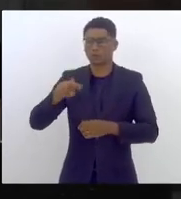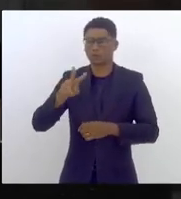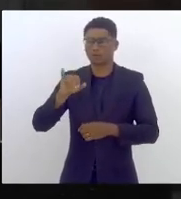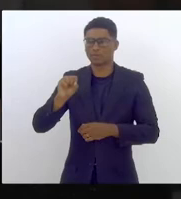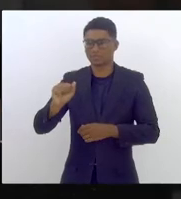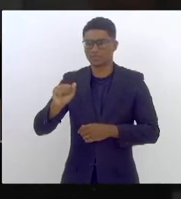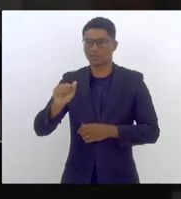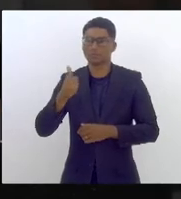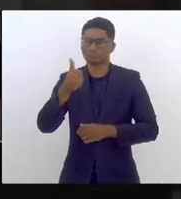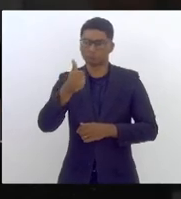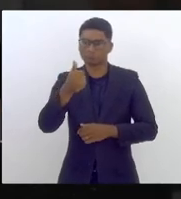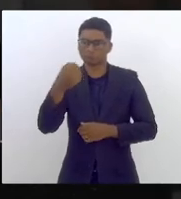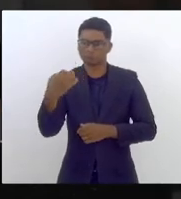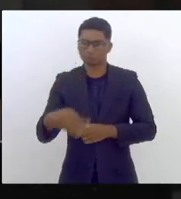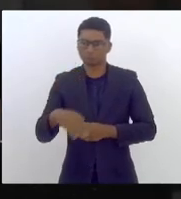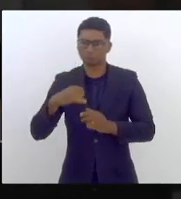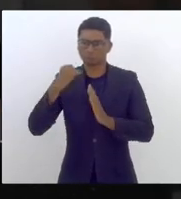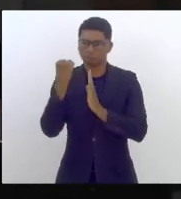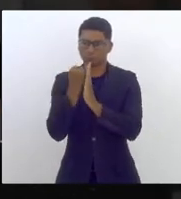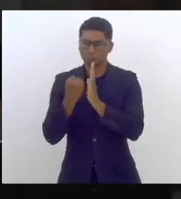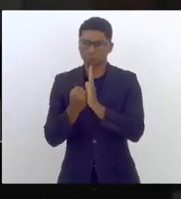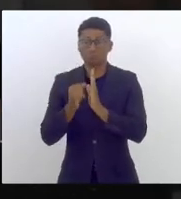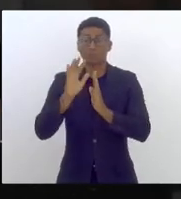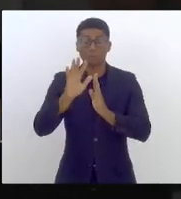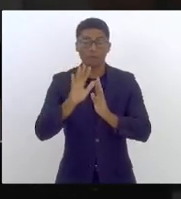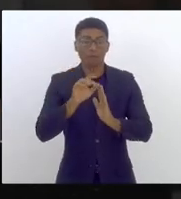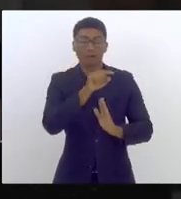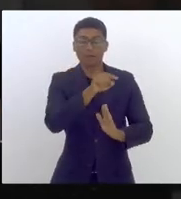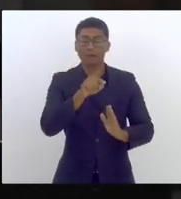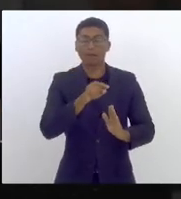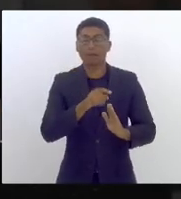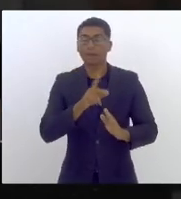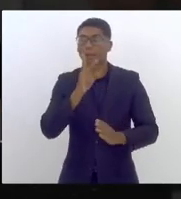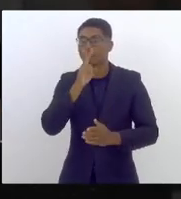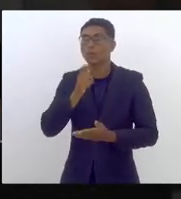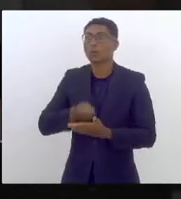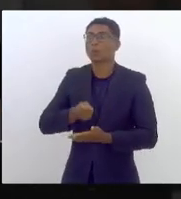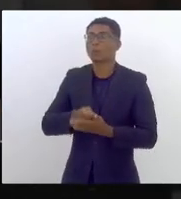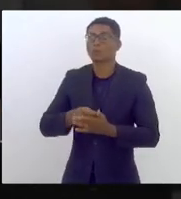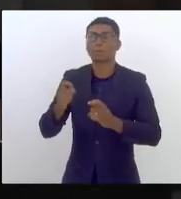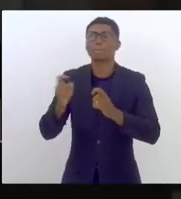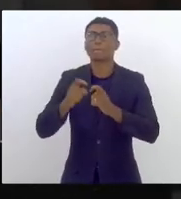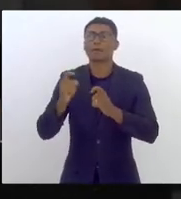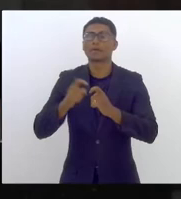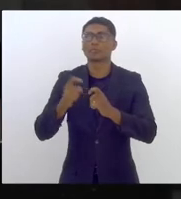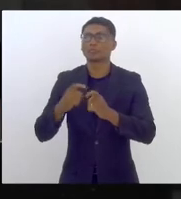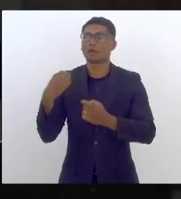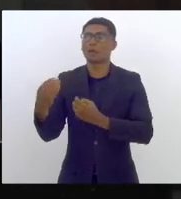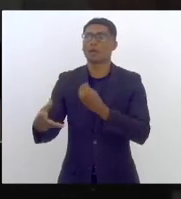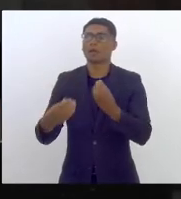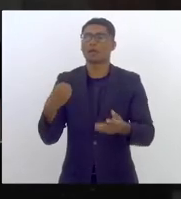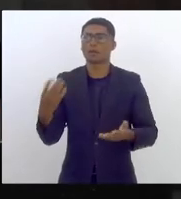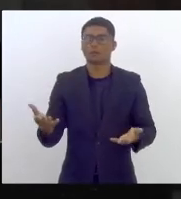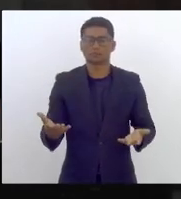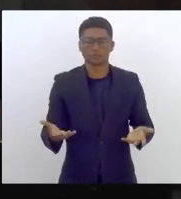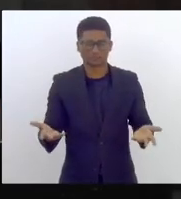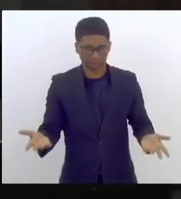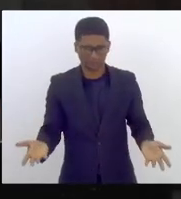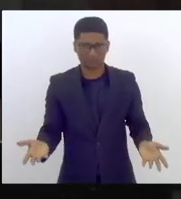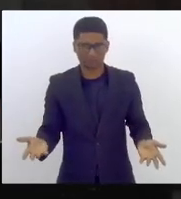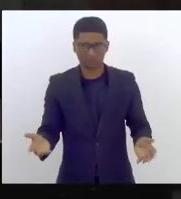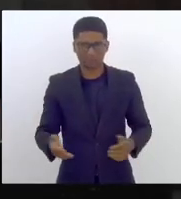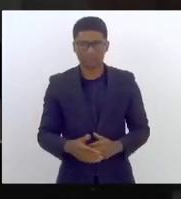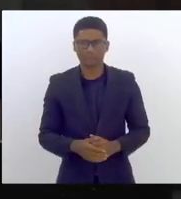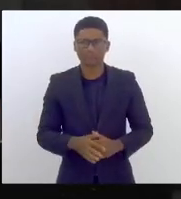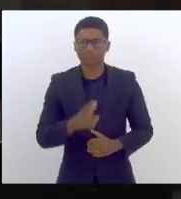subscrevessem exatamente tirando a mesma liberdade e autonomia que ele